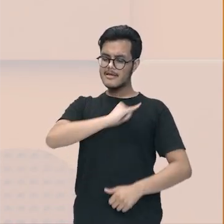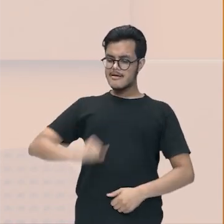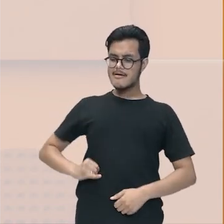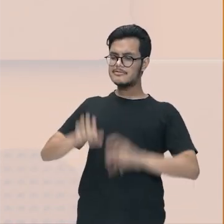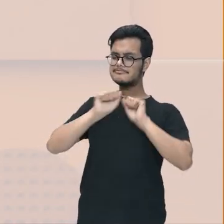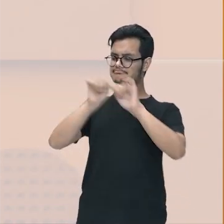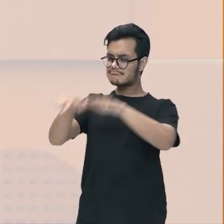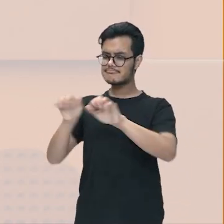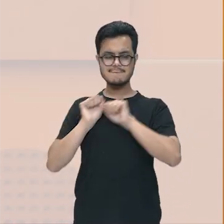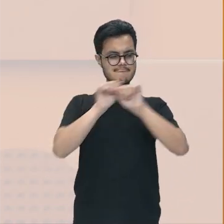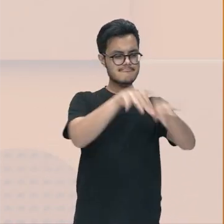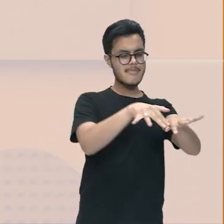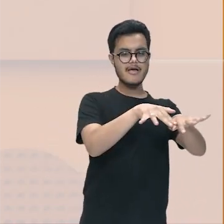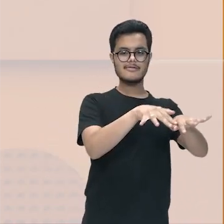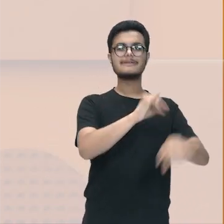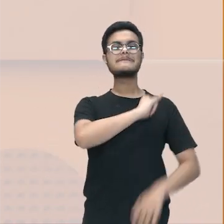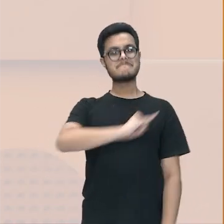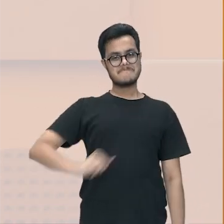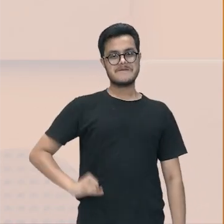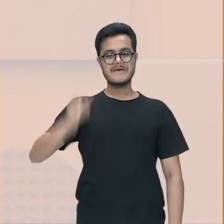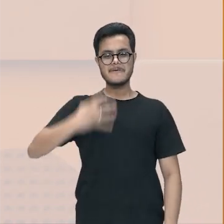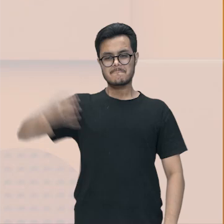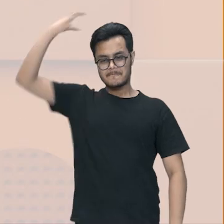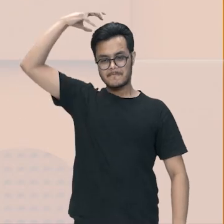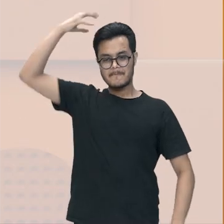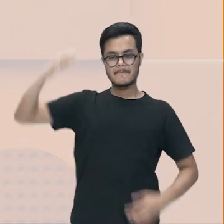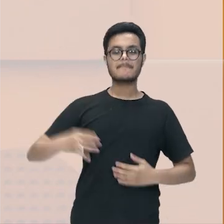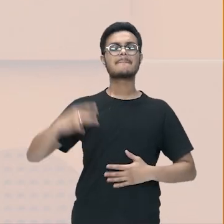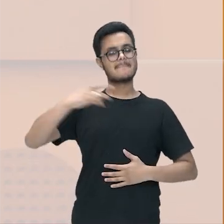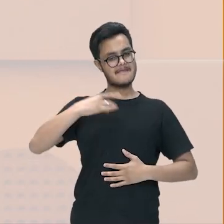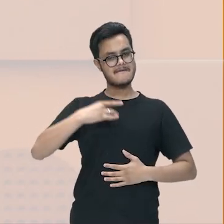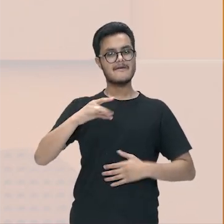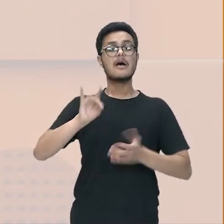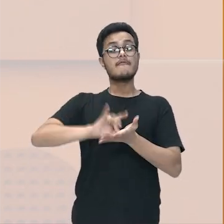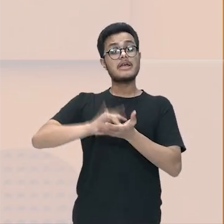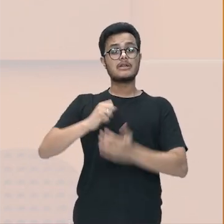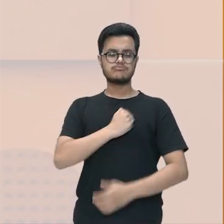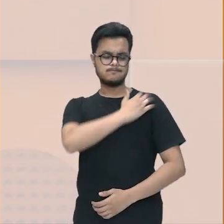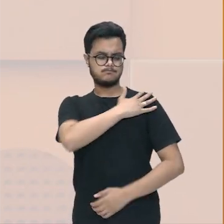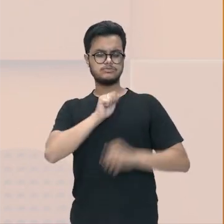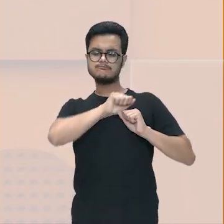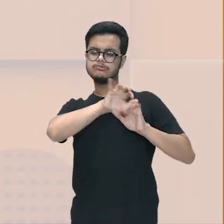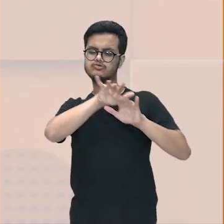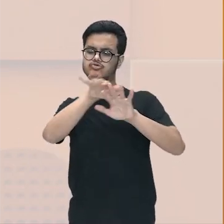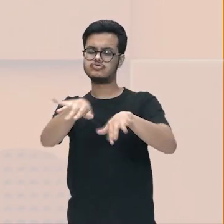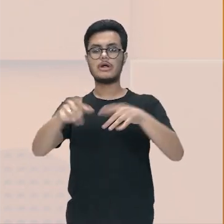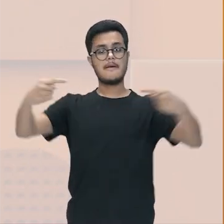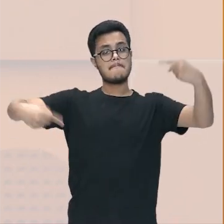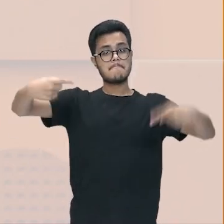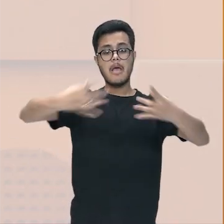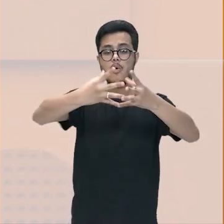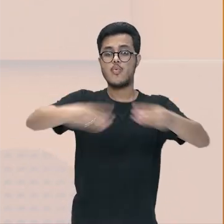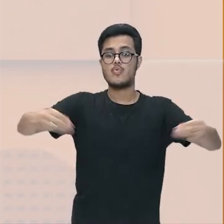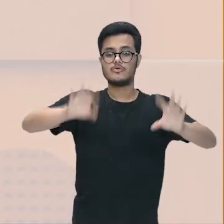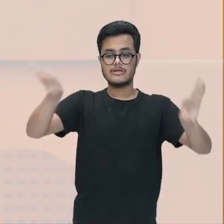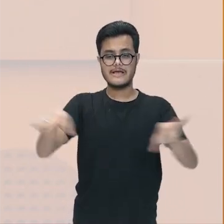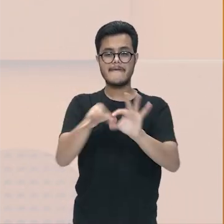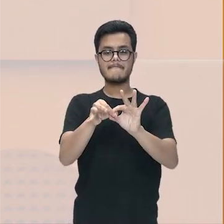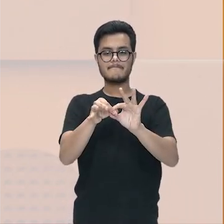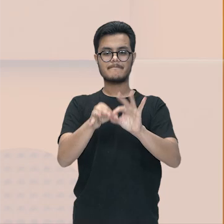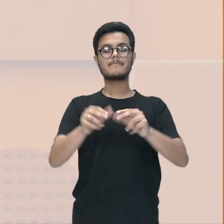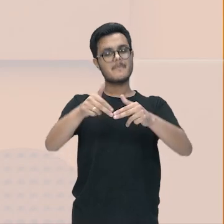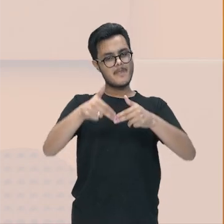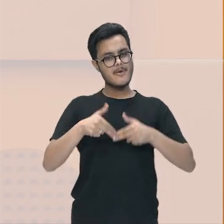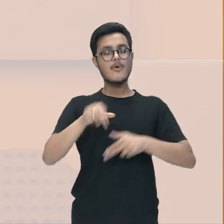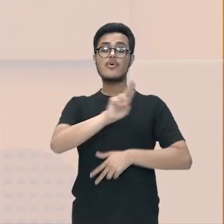fazer meu imperialismo, tá? Então leva todo o aparato militar e, teoricamente, aí faz então essa fusão. Por isso agora